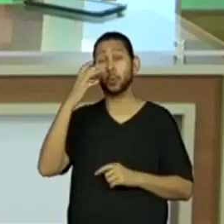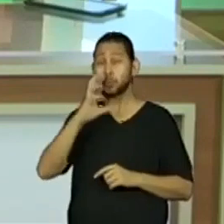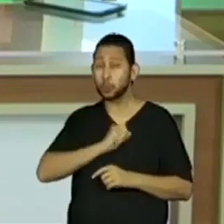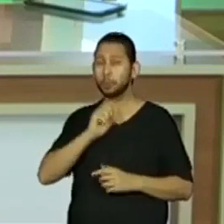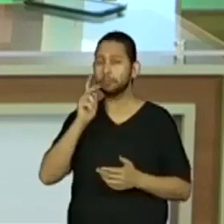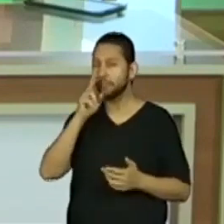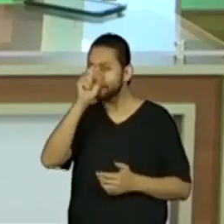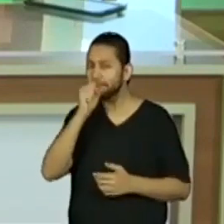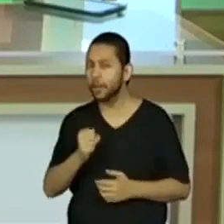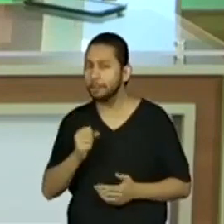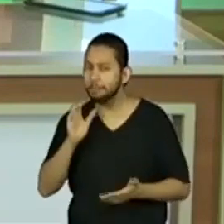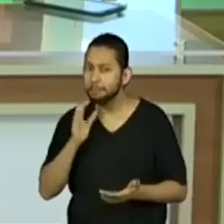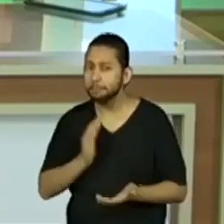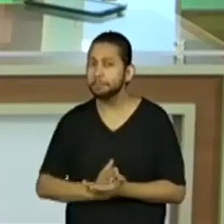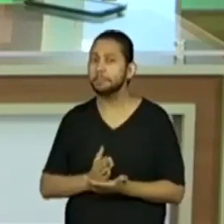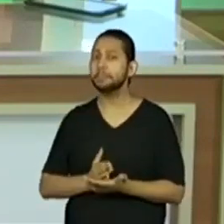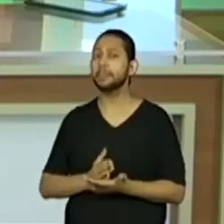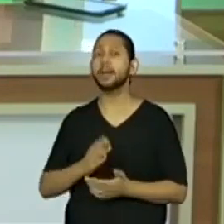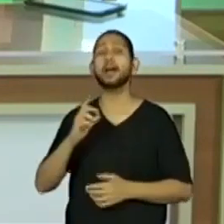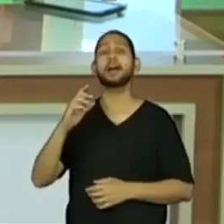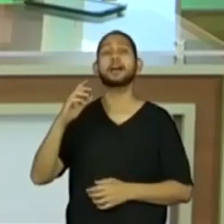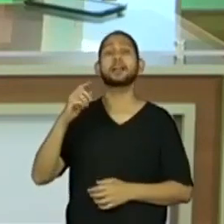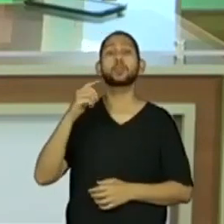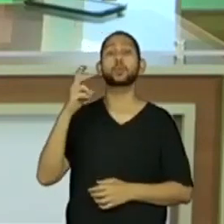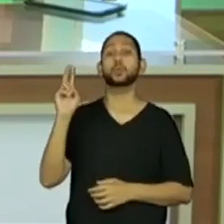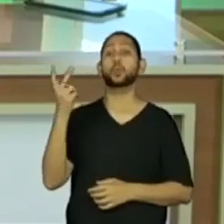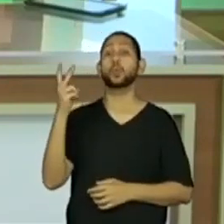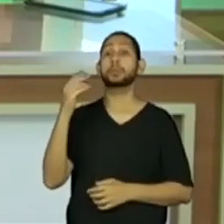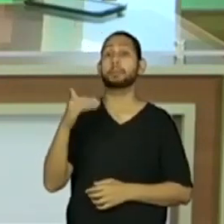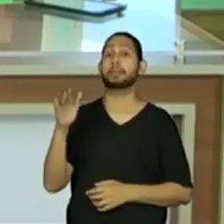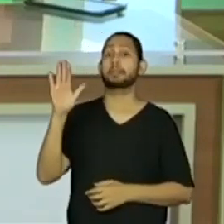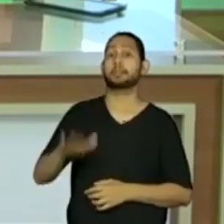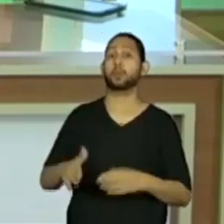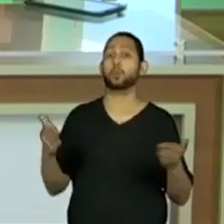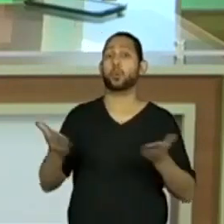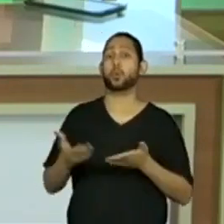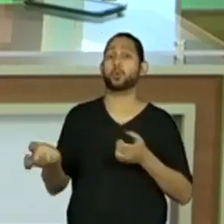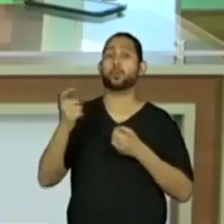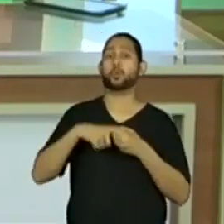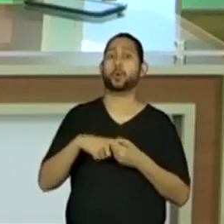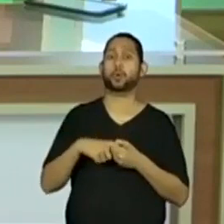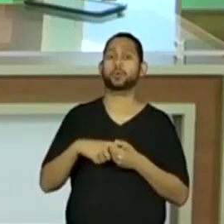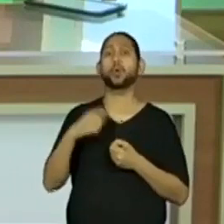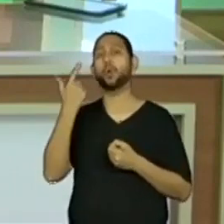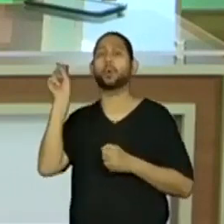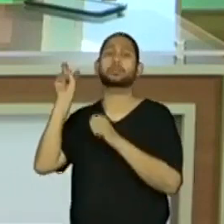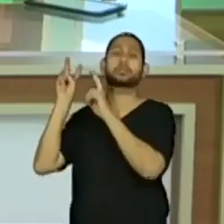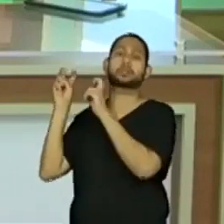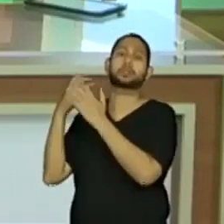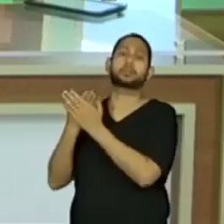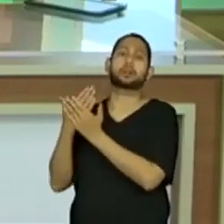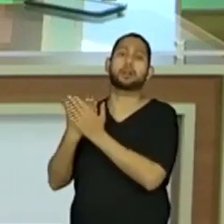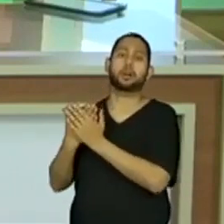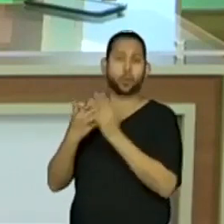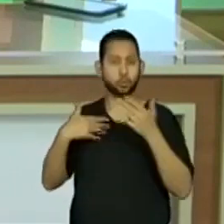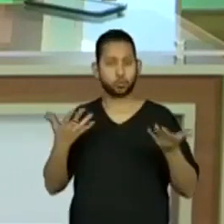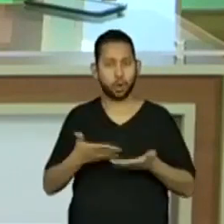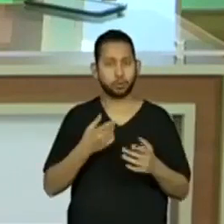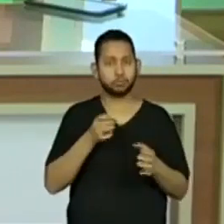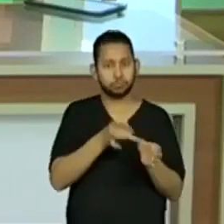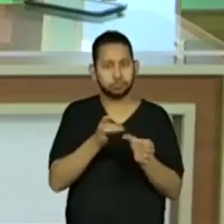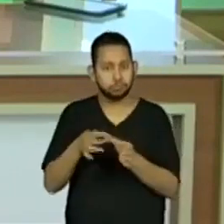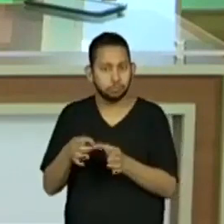gostaram, estarei aqui novamente com vocês às 2h30 da tarde, com outro assunto,